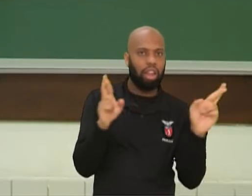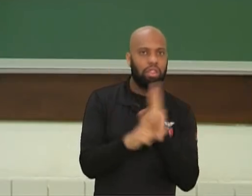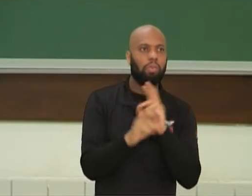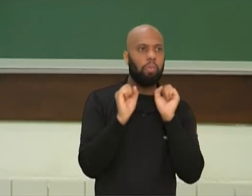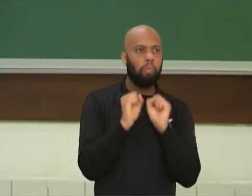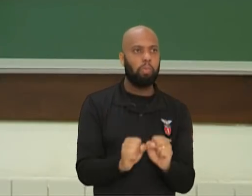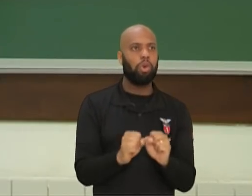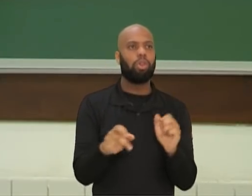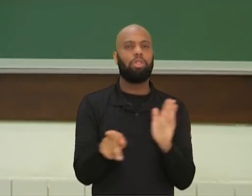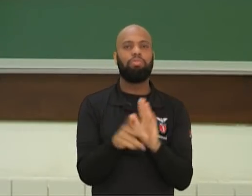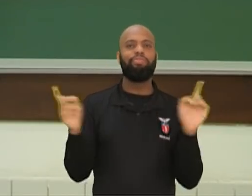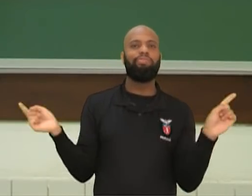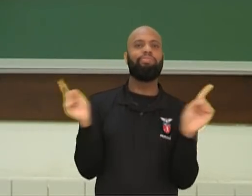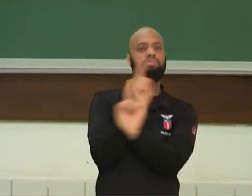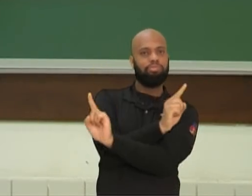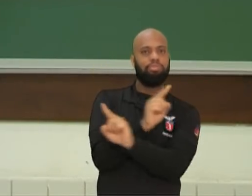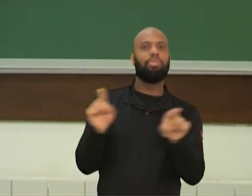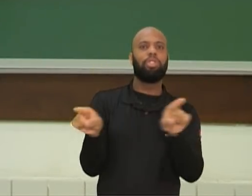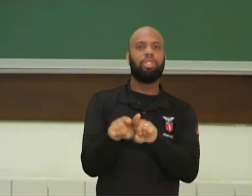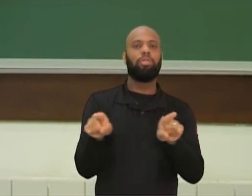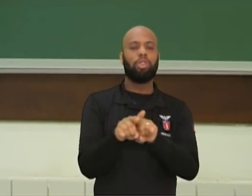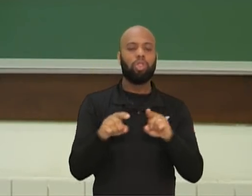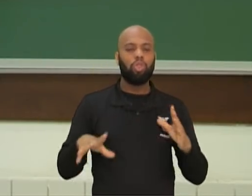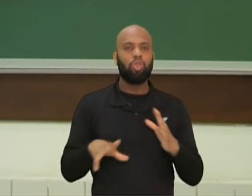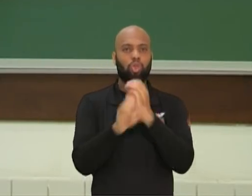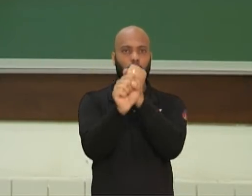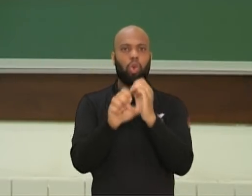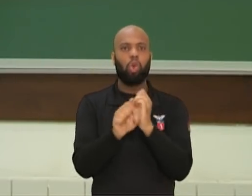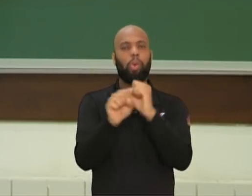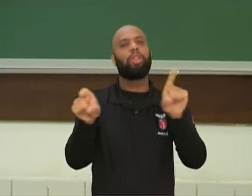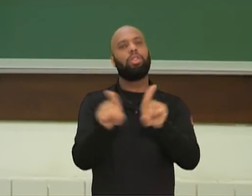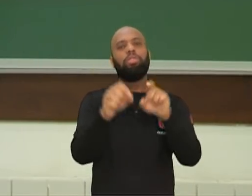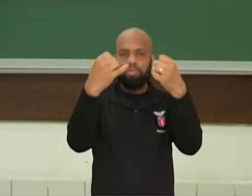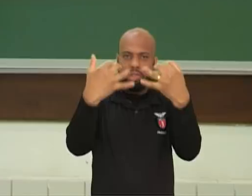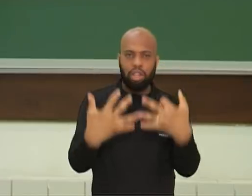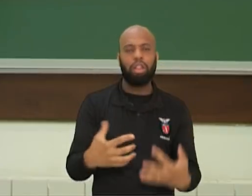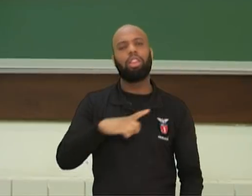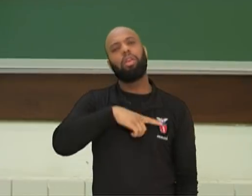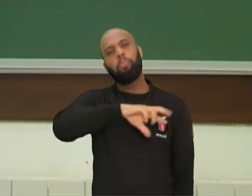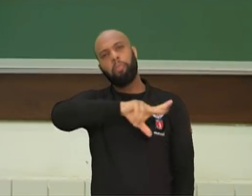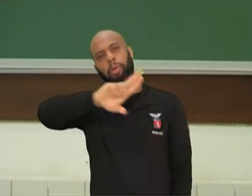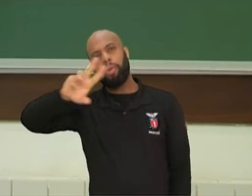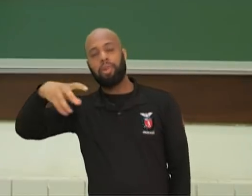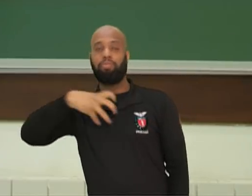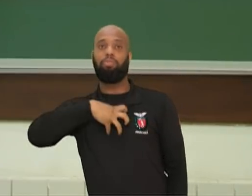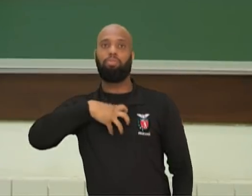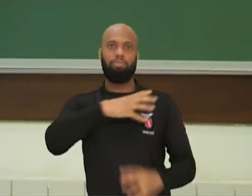de adversativa, adição, de explicação, enfim. Então,